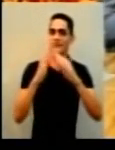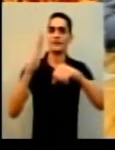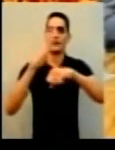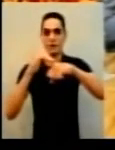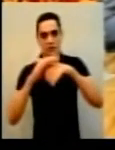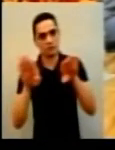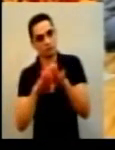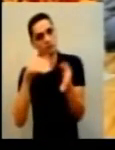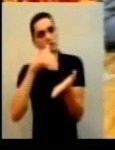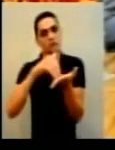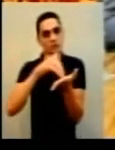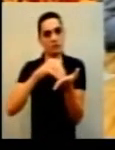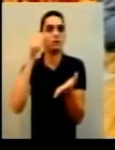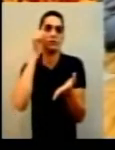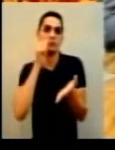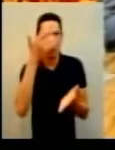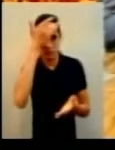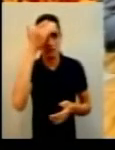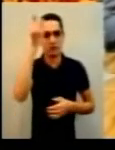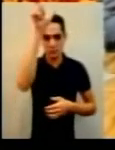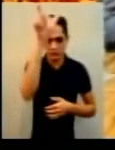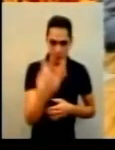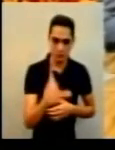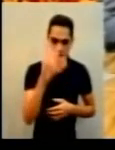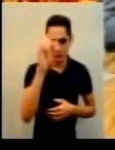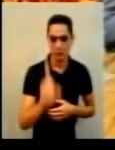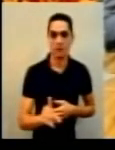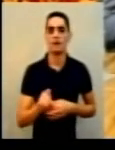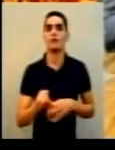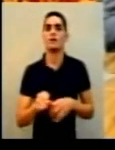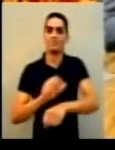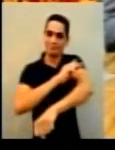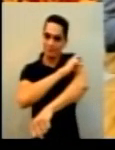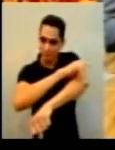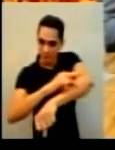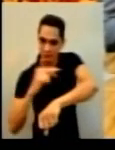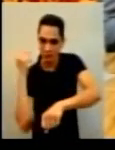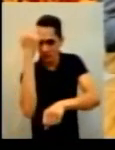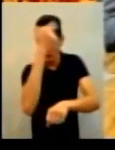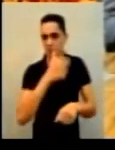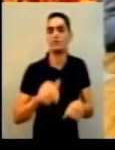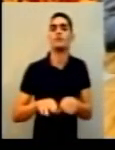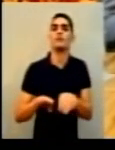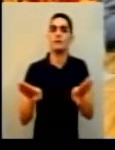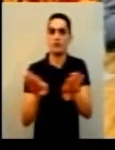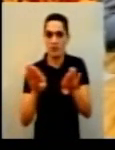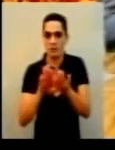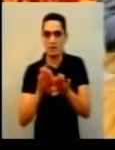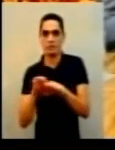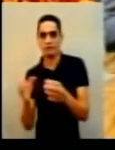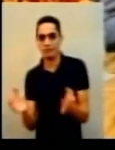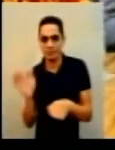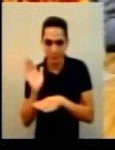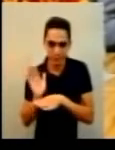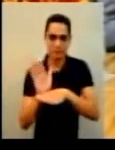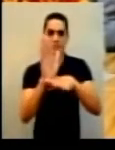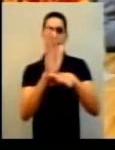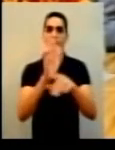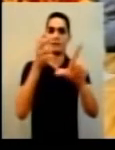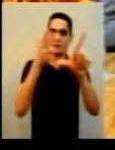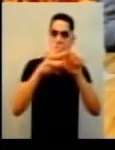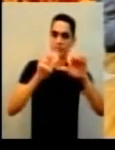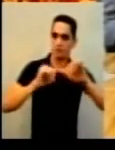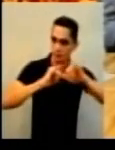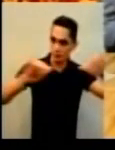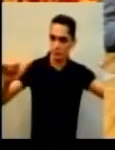Fátima e a Secretaria da Mulher, Pessoa com Deficiência e Igualdade Racial, que também colaboram com essa